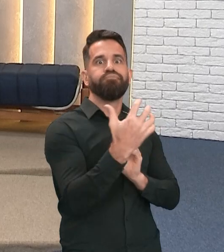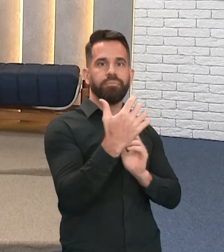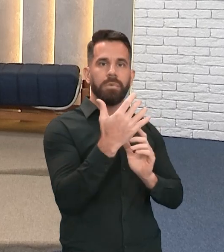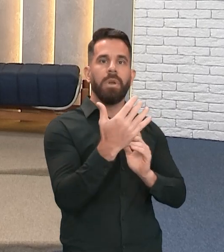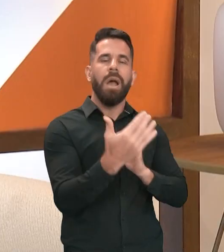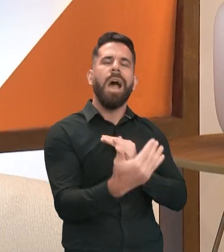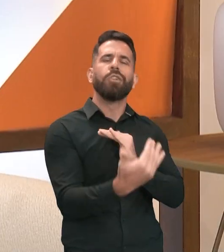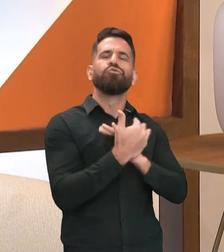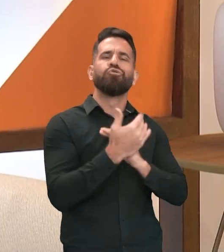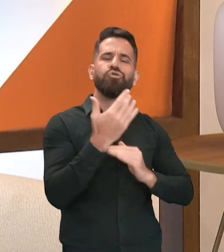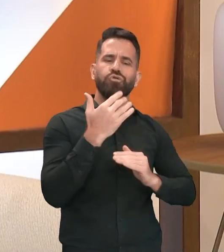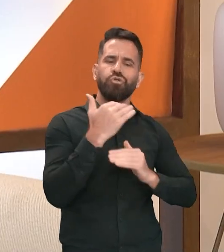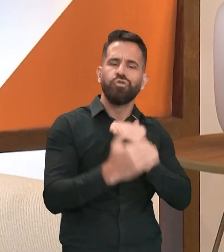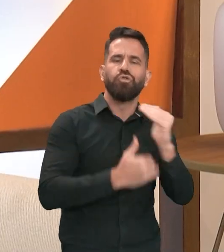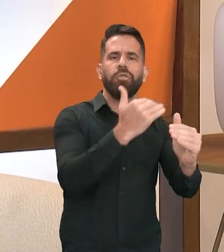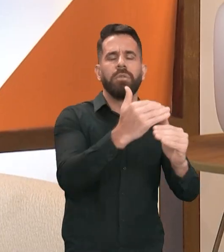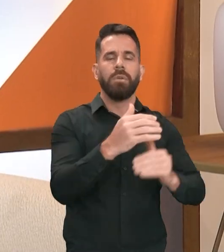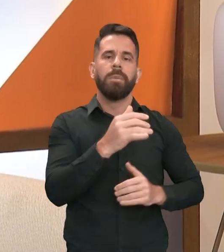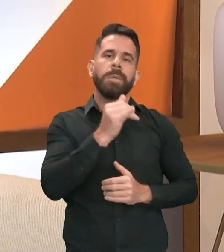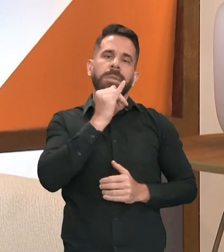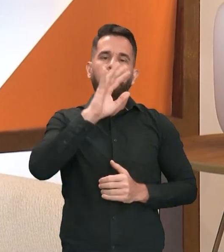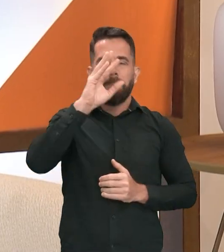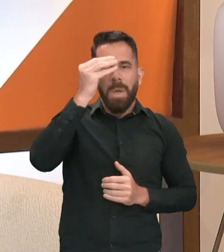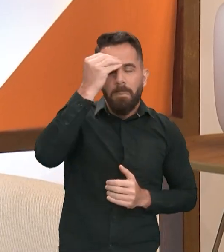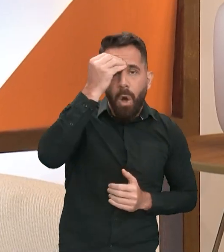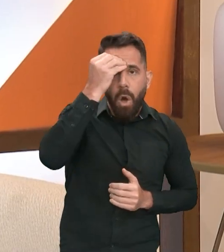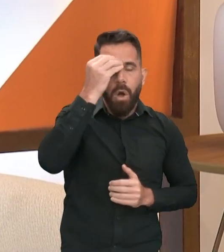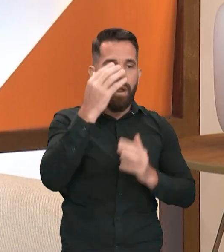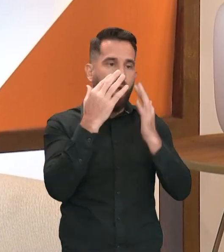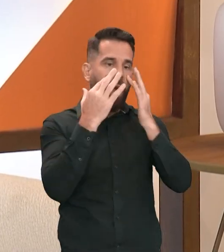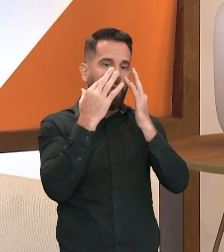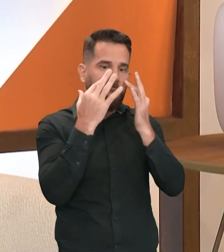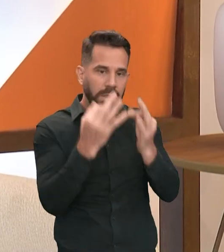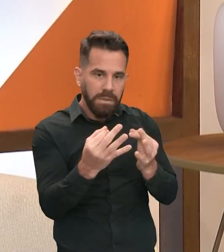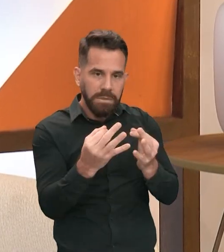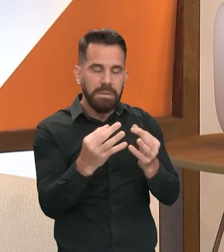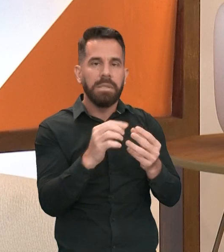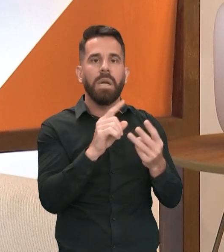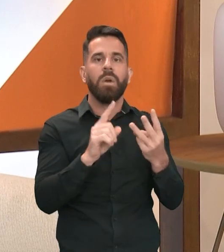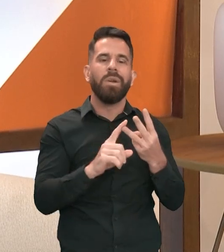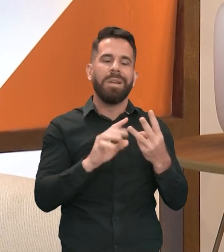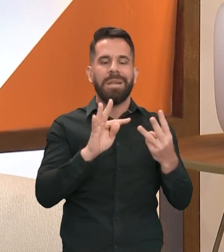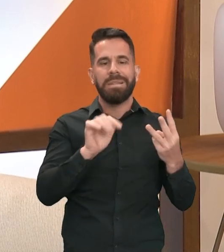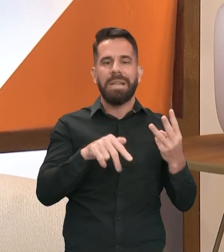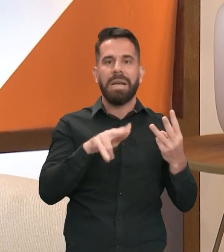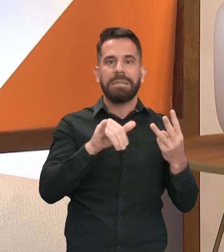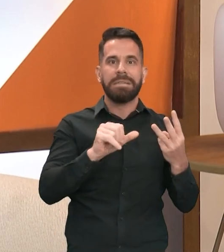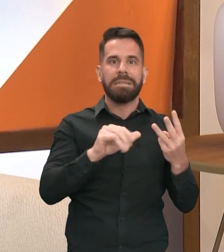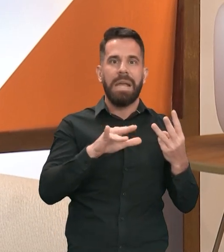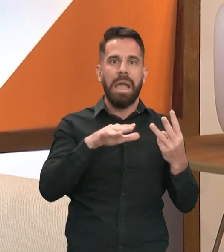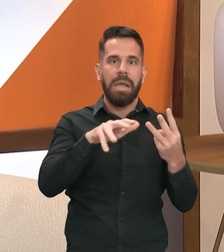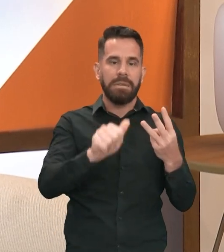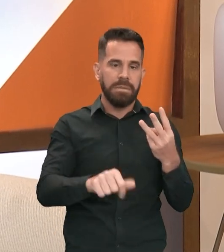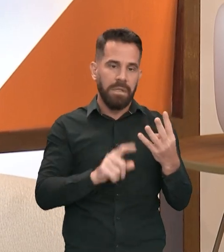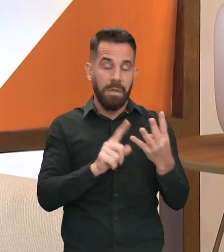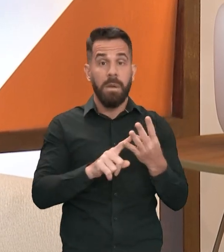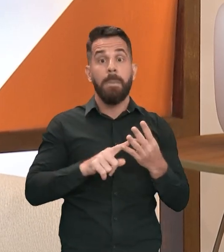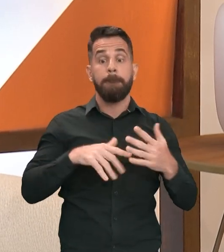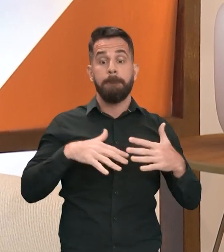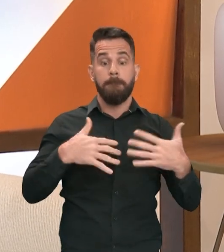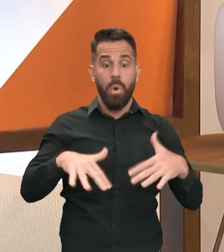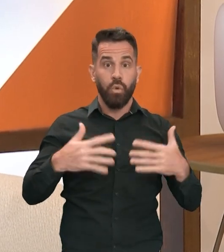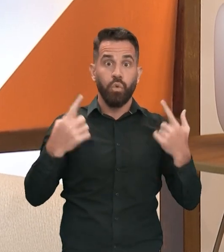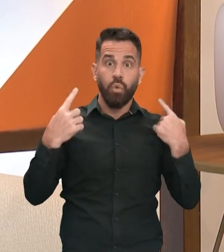funções cognitivas, são algumas como memória, atenção, tato-cinésia, funções superiores, funções motoras.